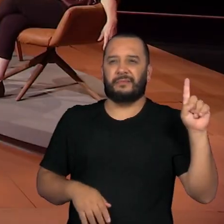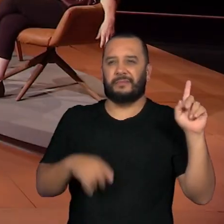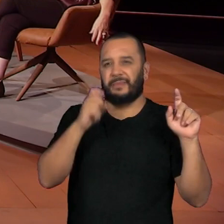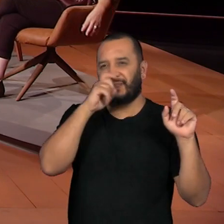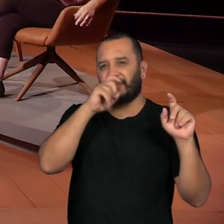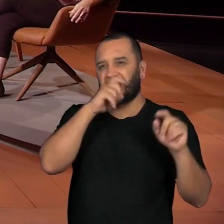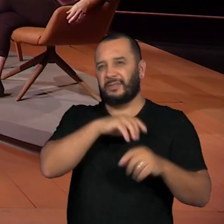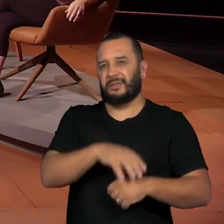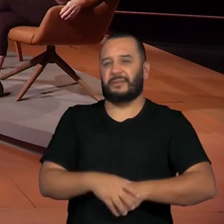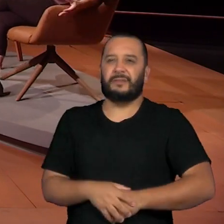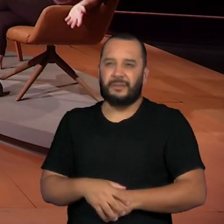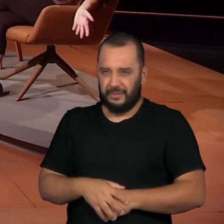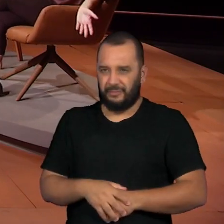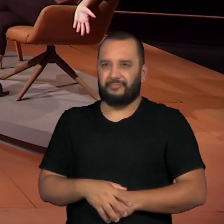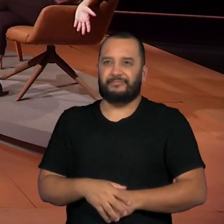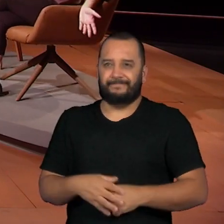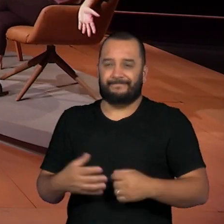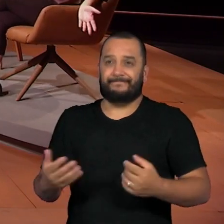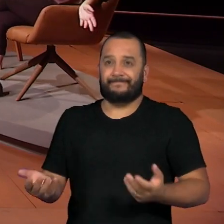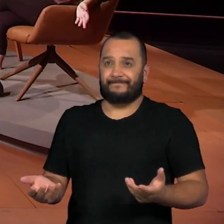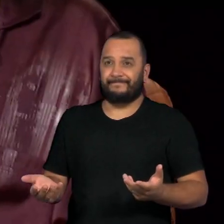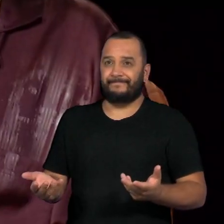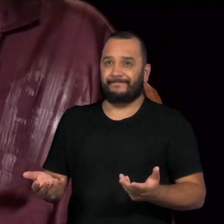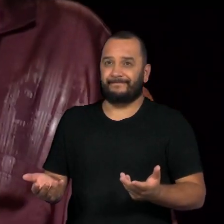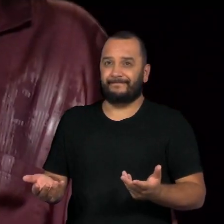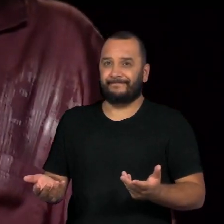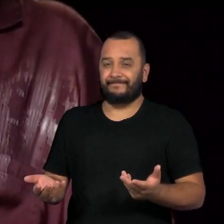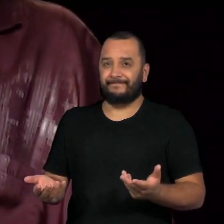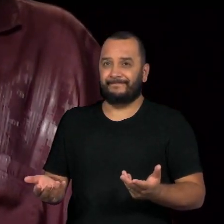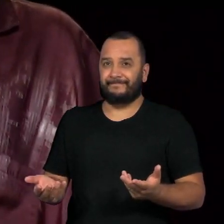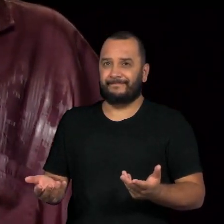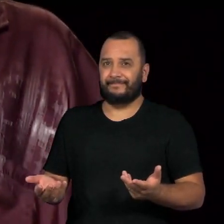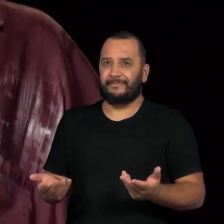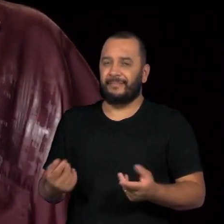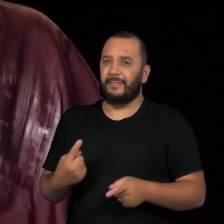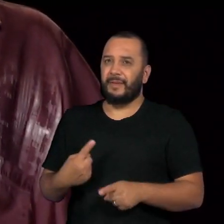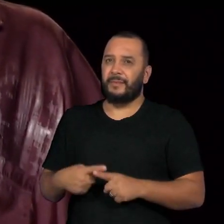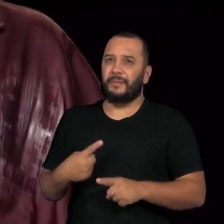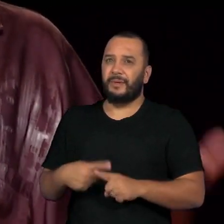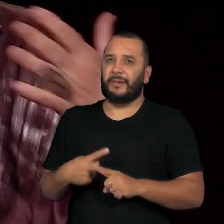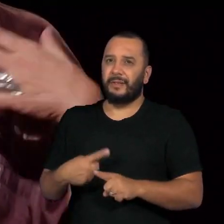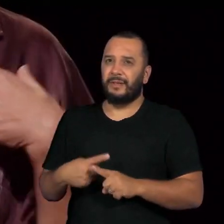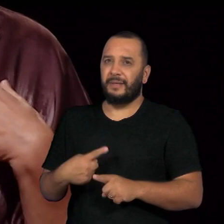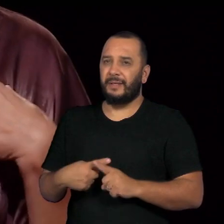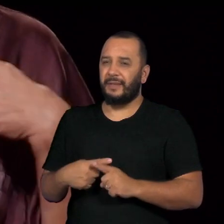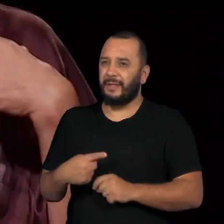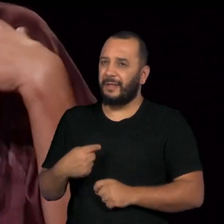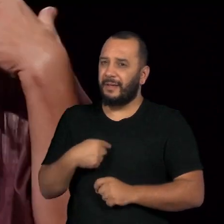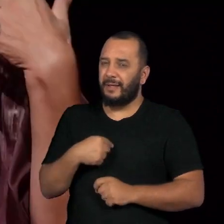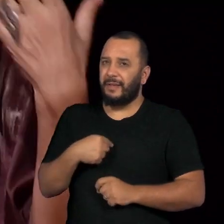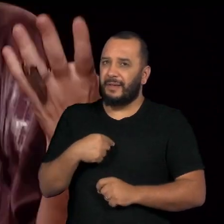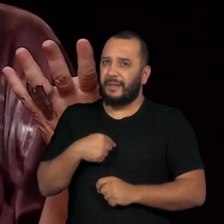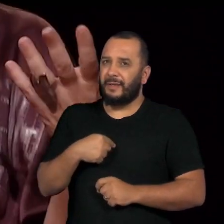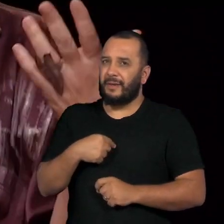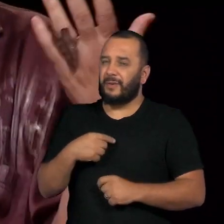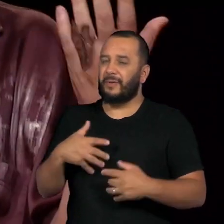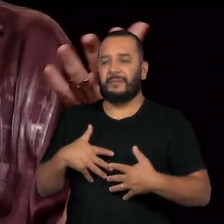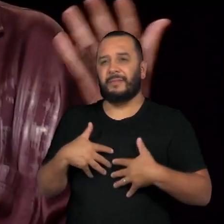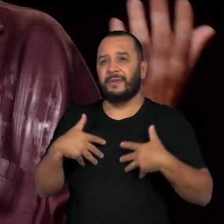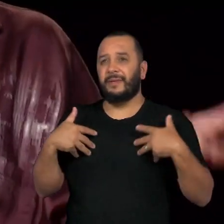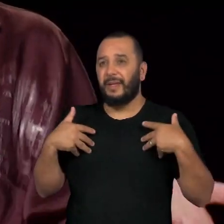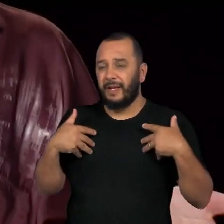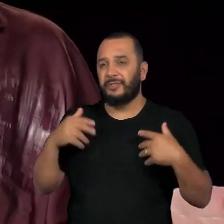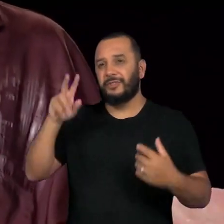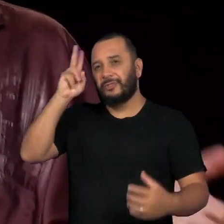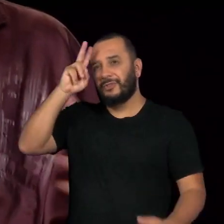outra mentira. Aí, depois eu falei, gente, por que eu estou me privando desse privilégio de ouvir